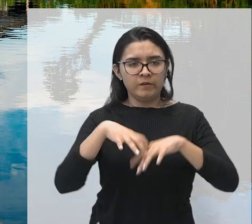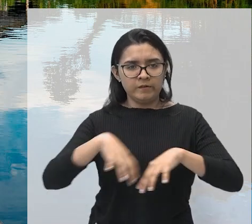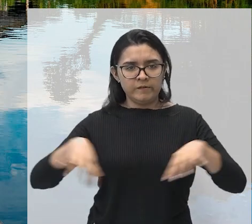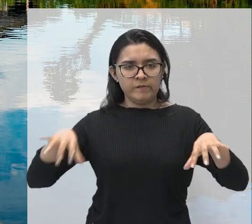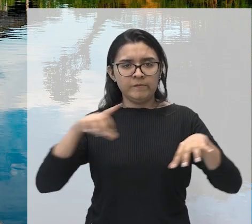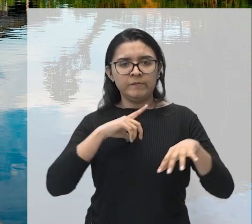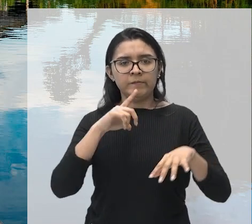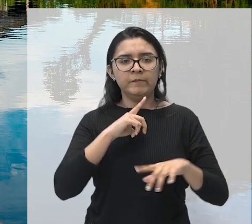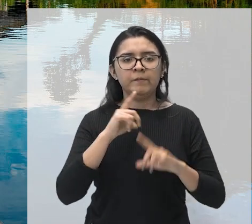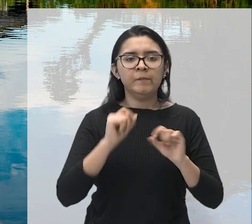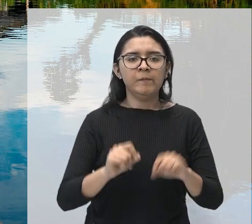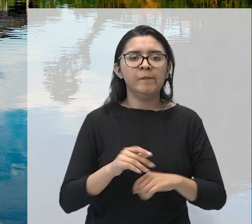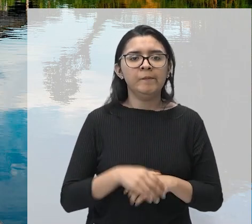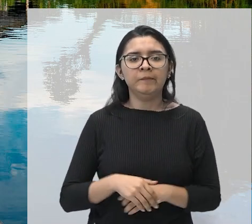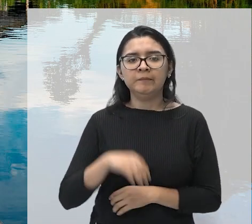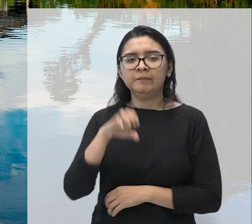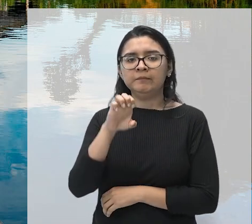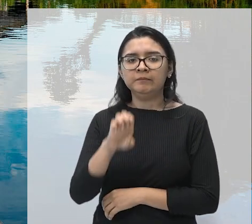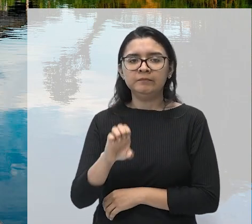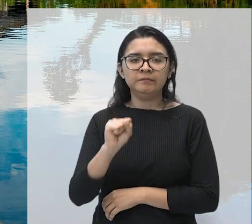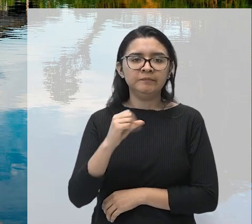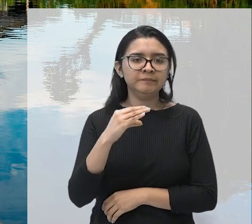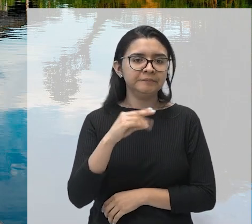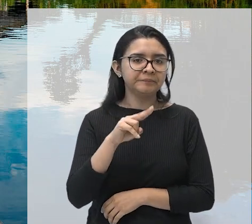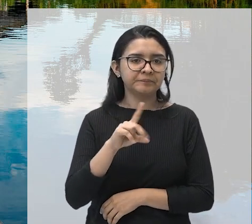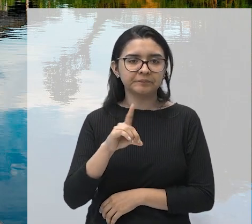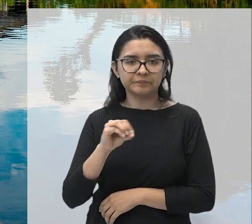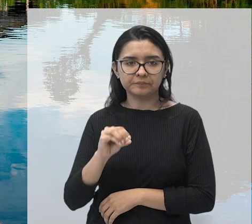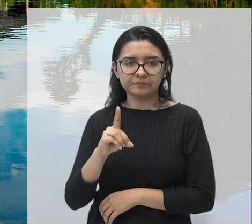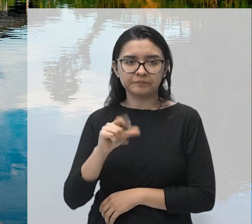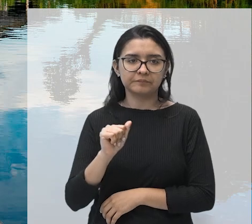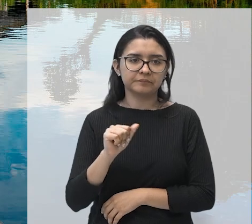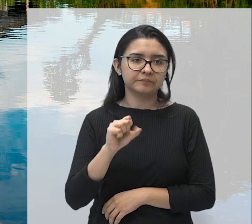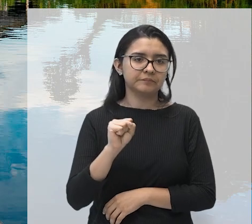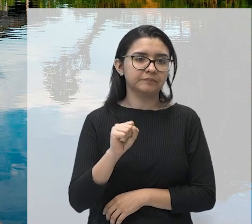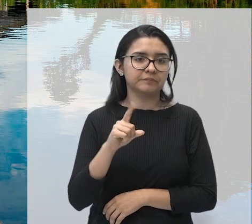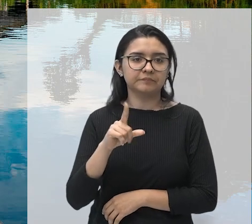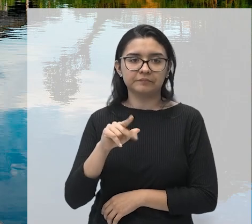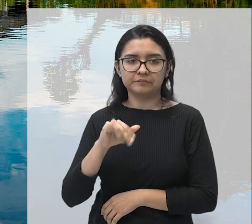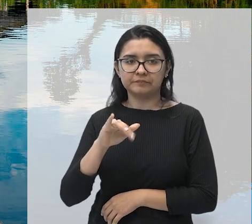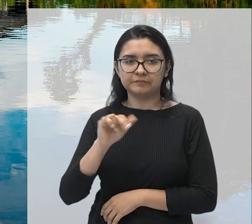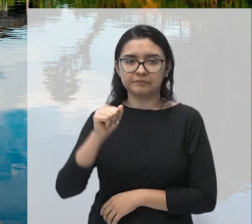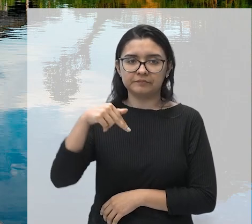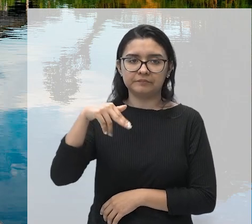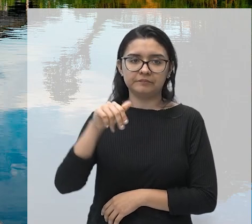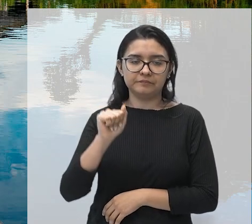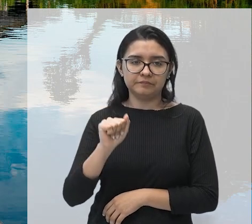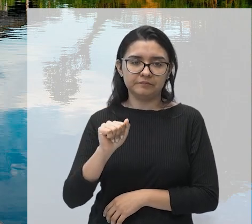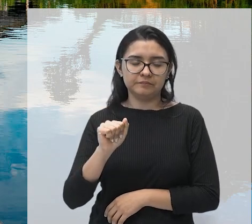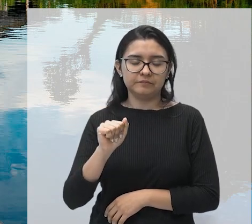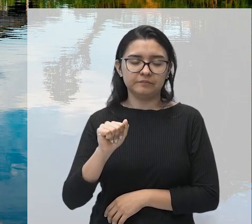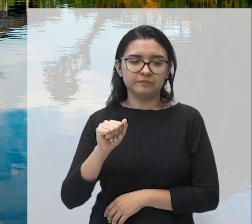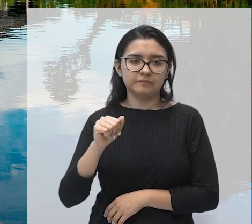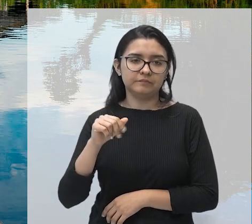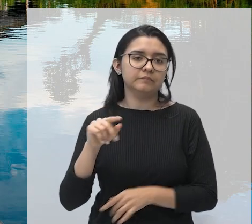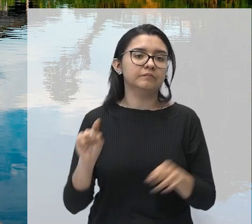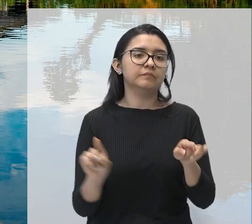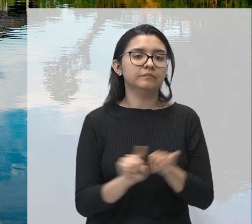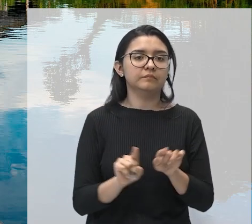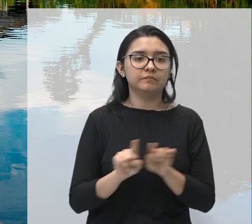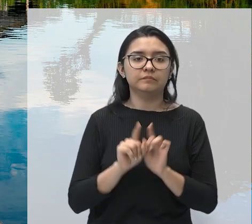nós temos o escudo das Guianas ao norte, nós temos a oeste os Andes e nós